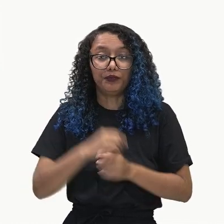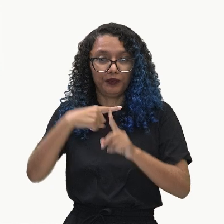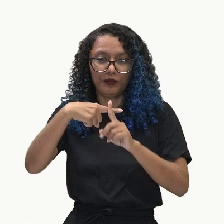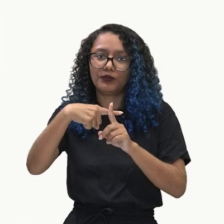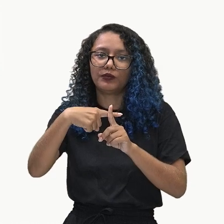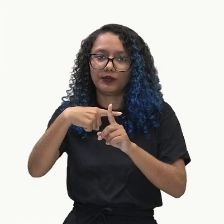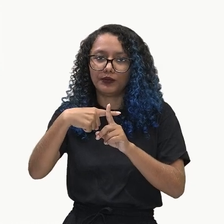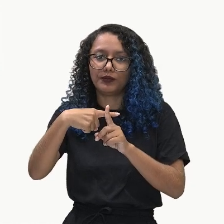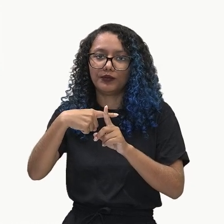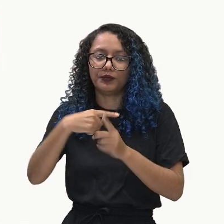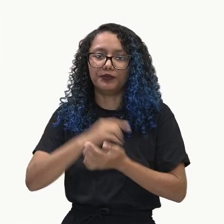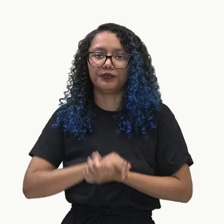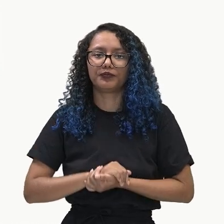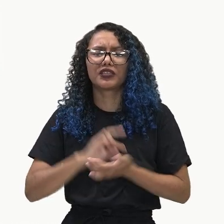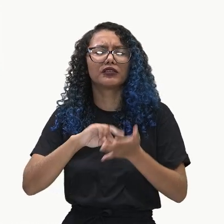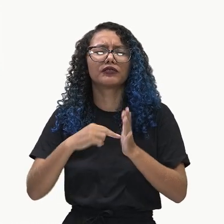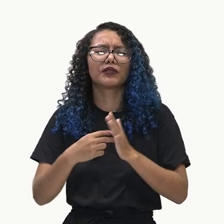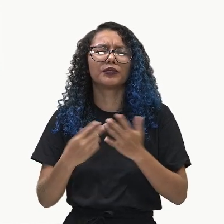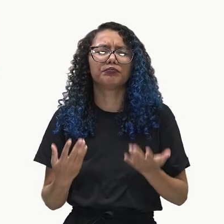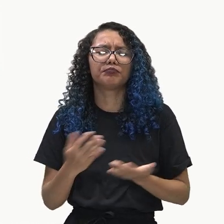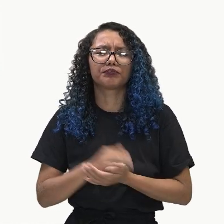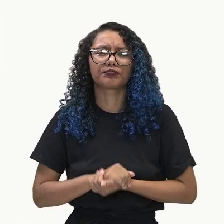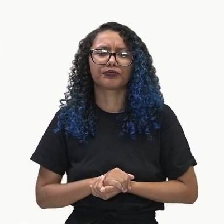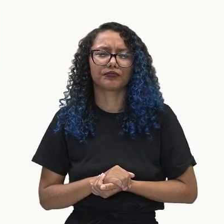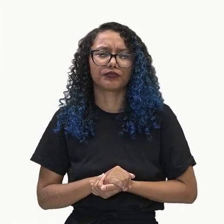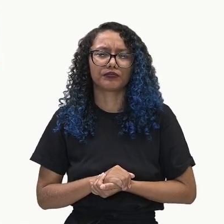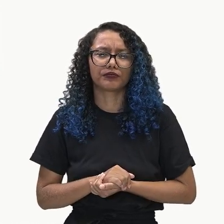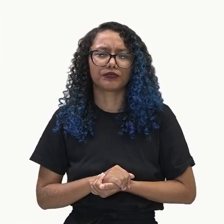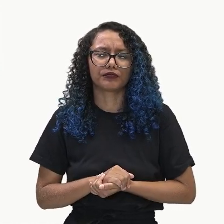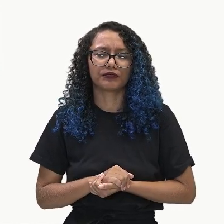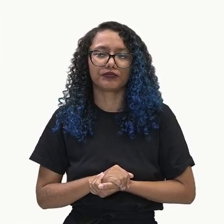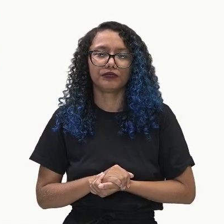positivo. Significa que